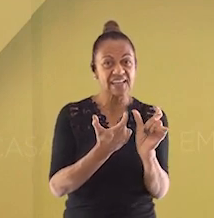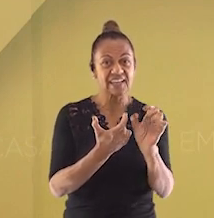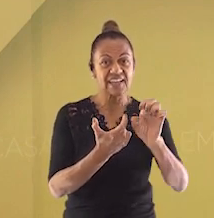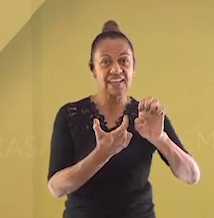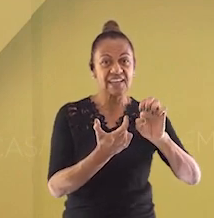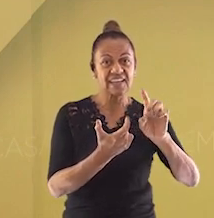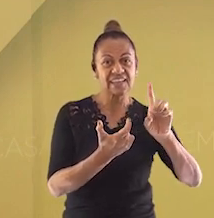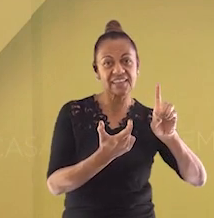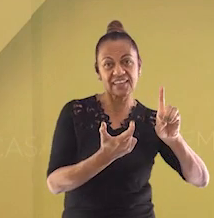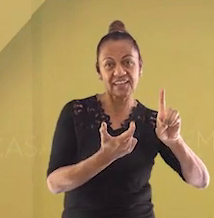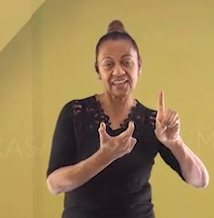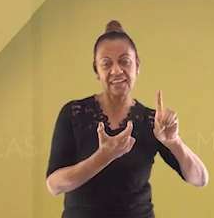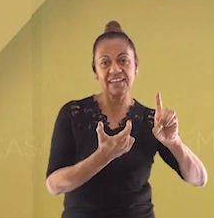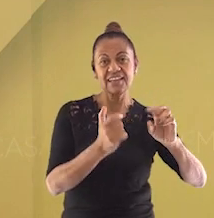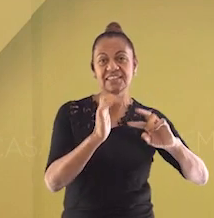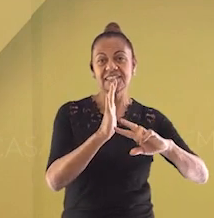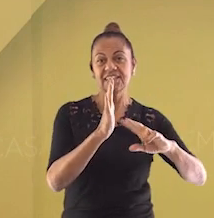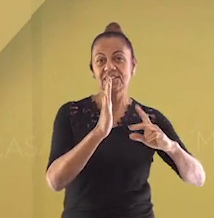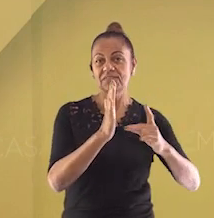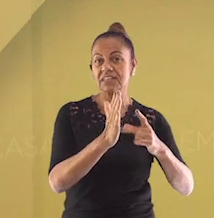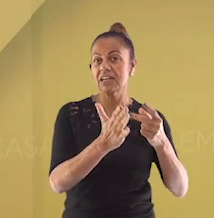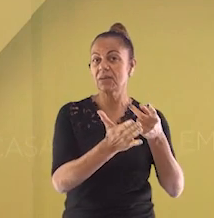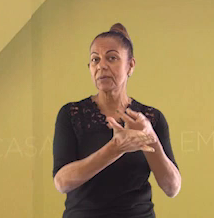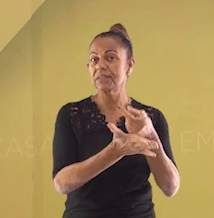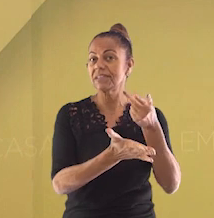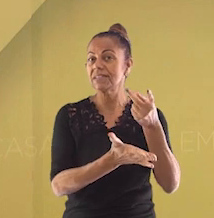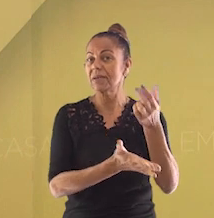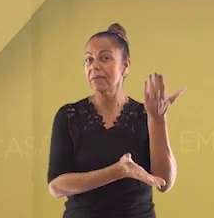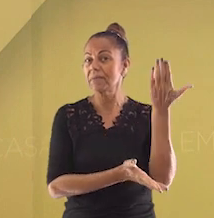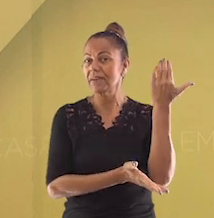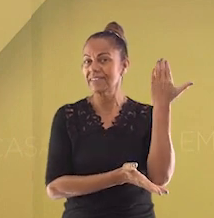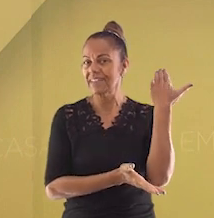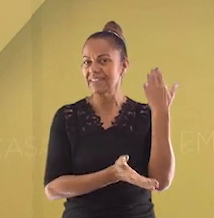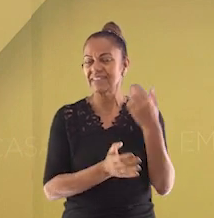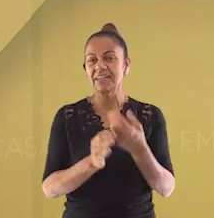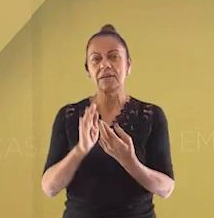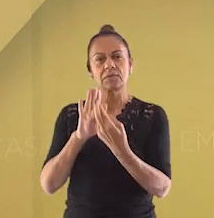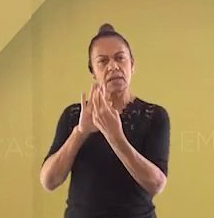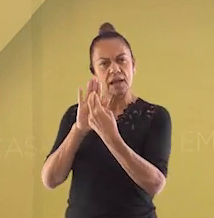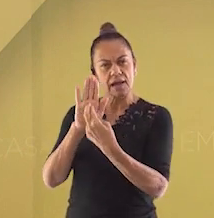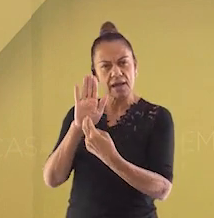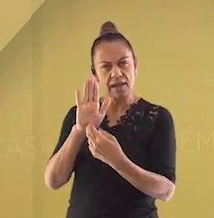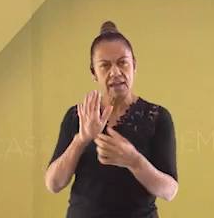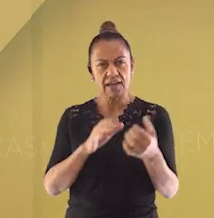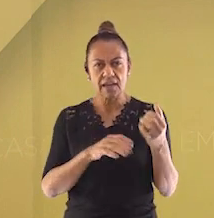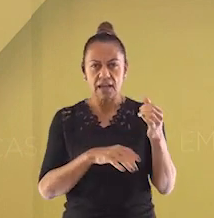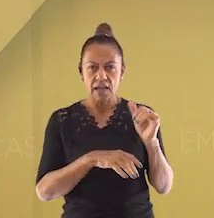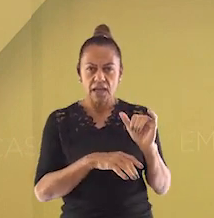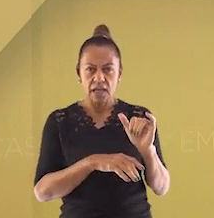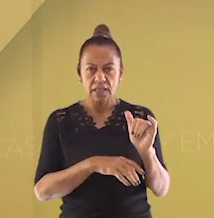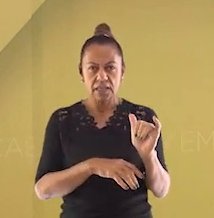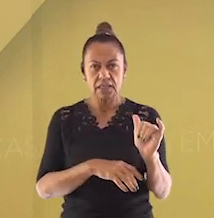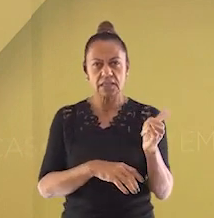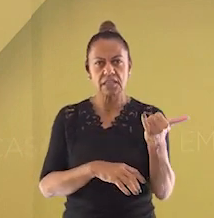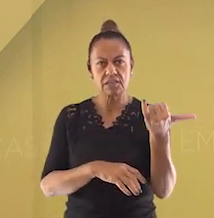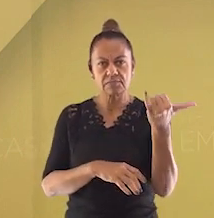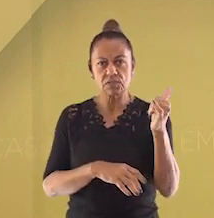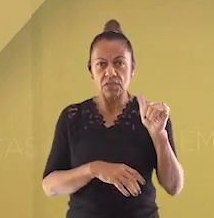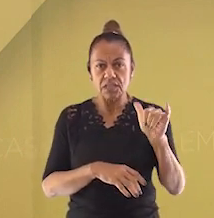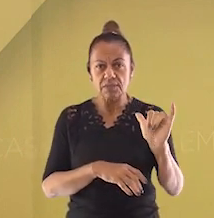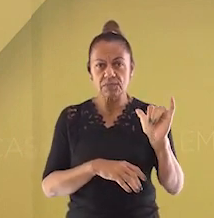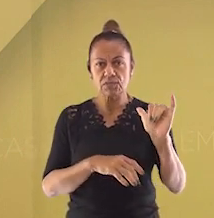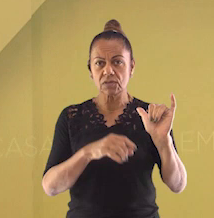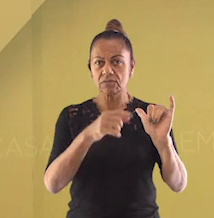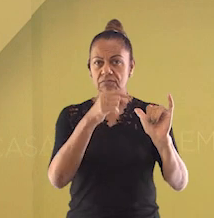mas a letra anterior é uma vogal a regra de retirada do Y aplica-se quando isso é precedido de